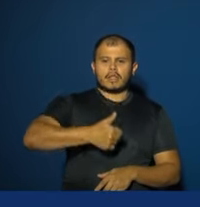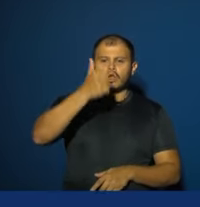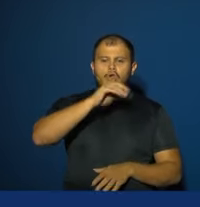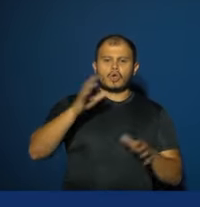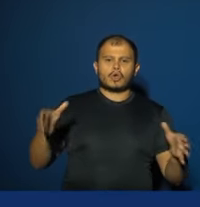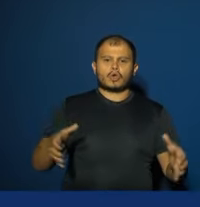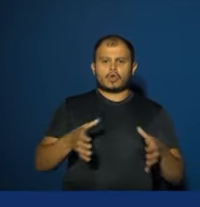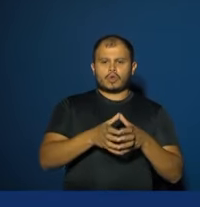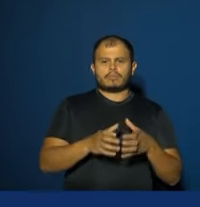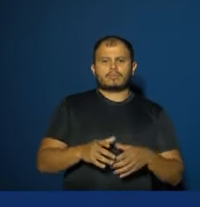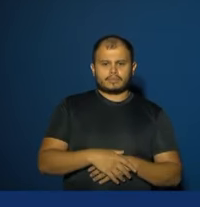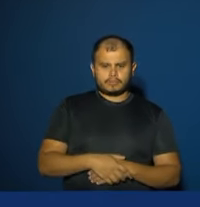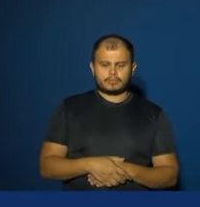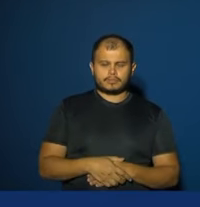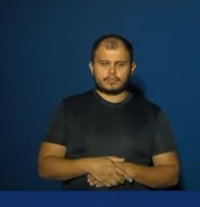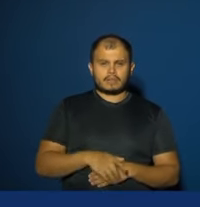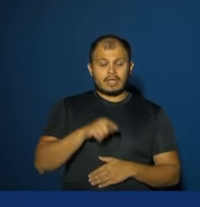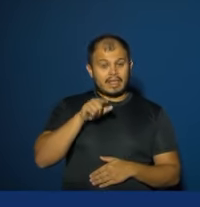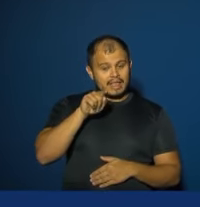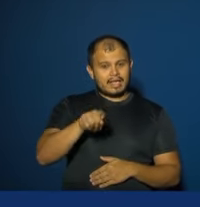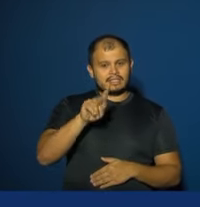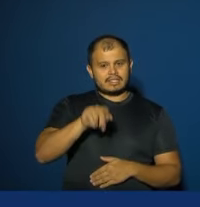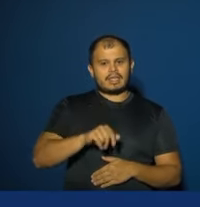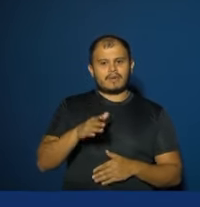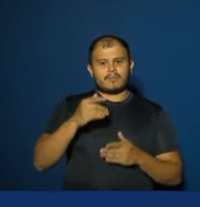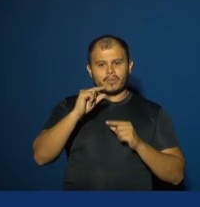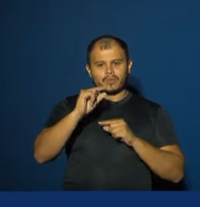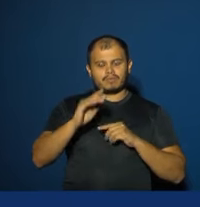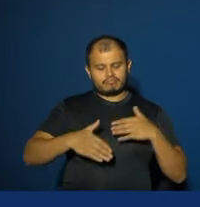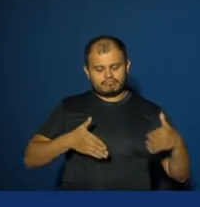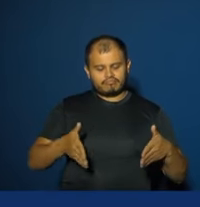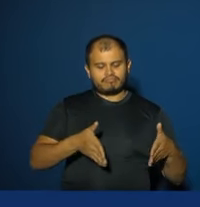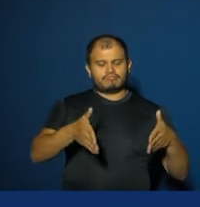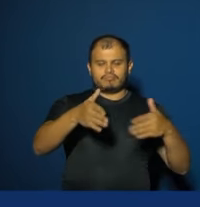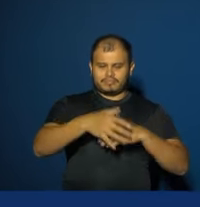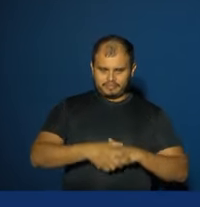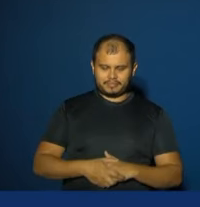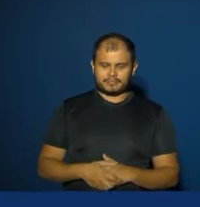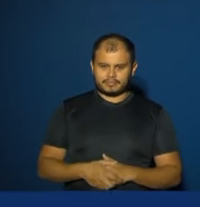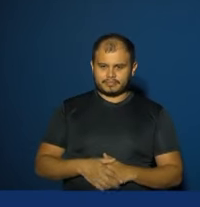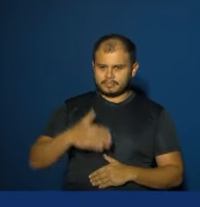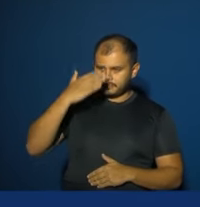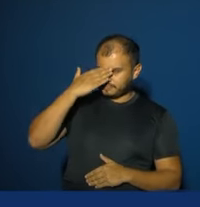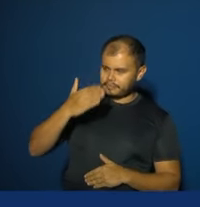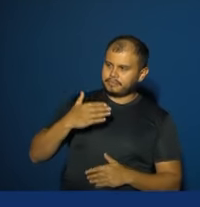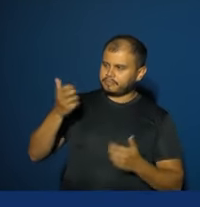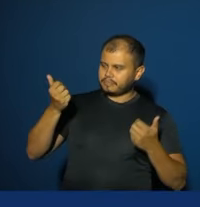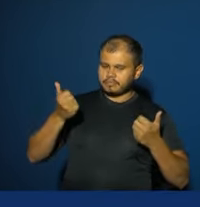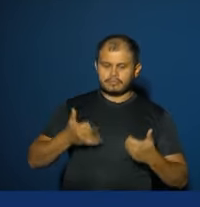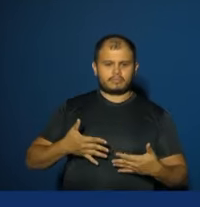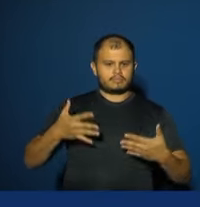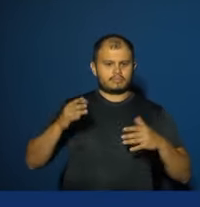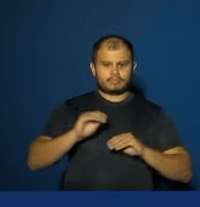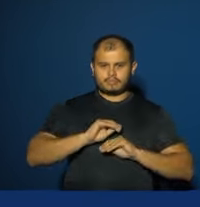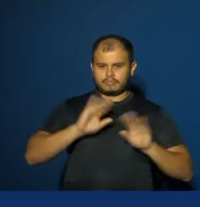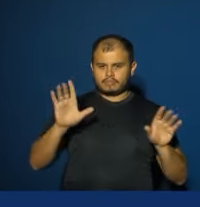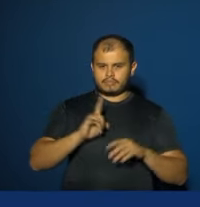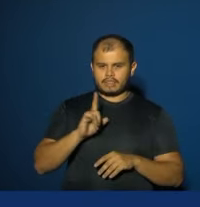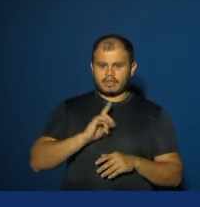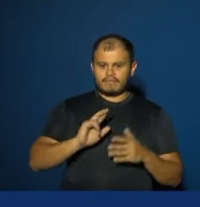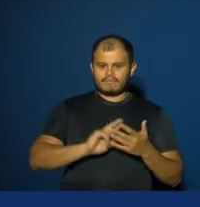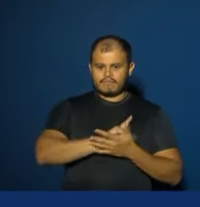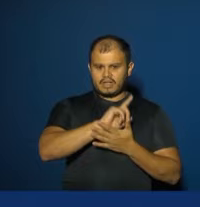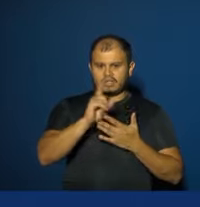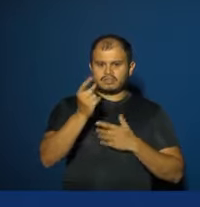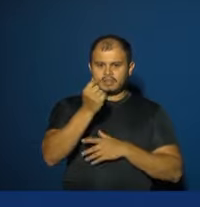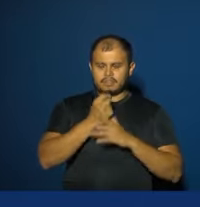competência aprendida da companhia essa essa é um pouco a jornada Obrigado Ram super Claro acho que tá cheio de Capital aqui não